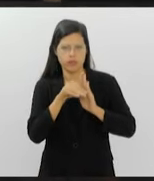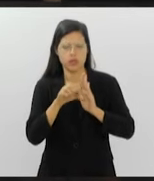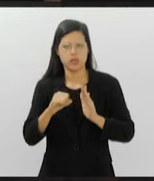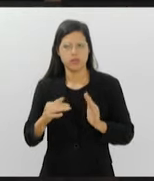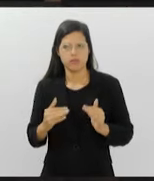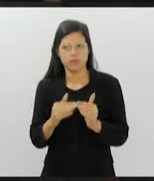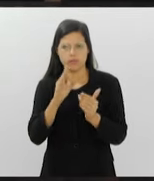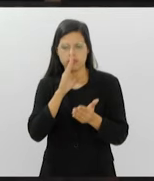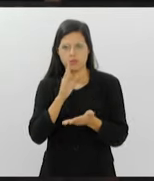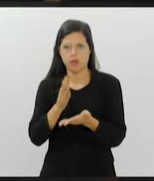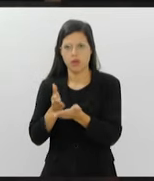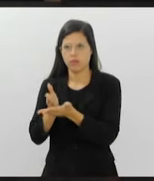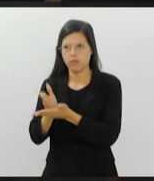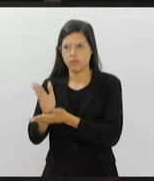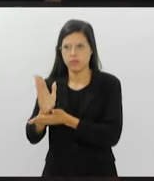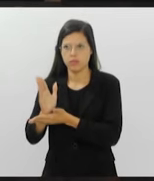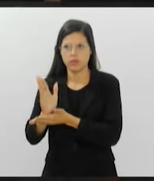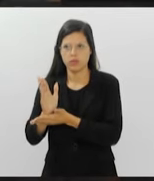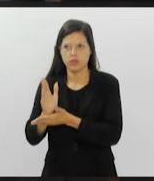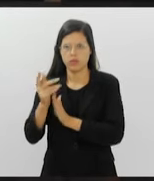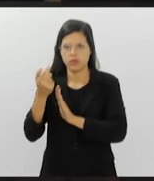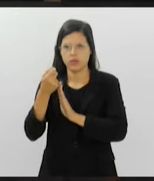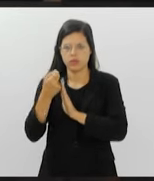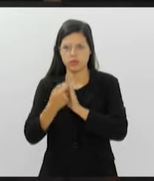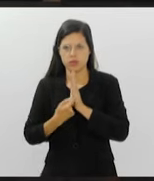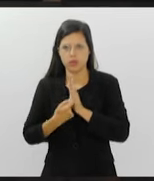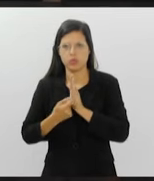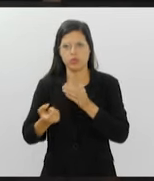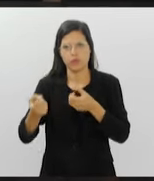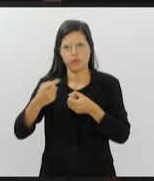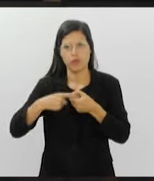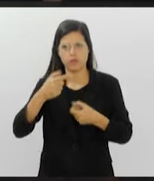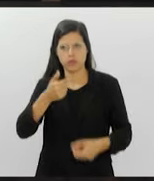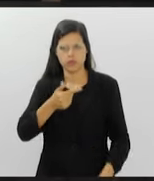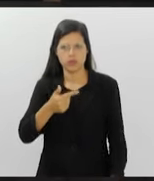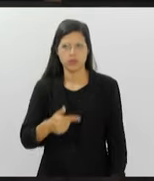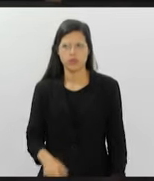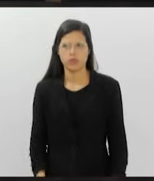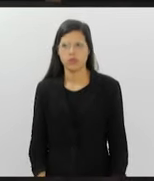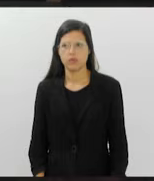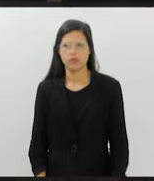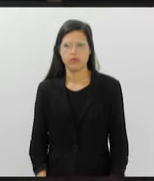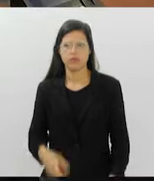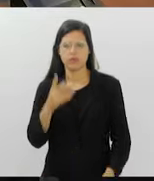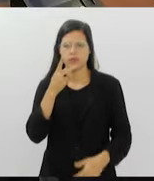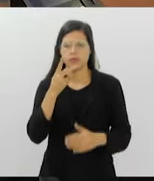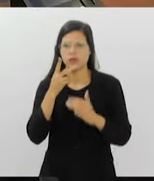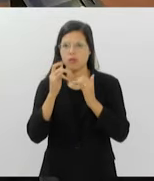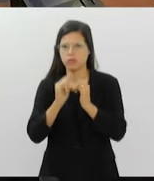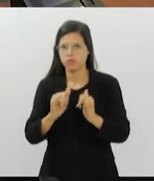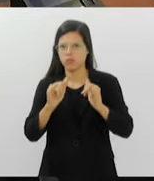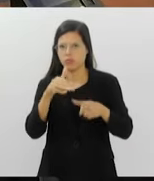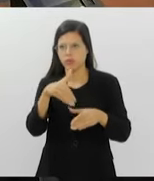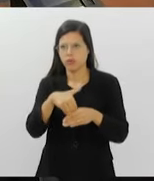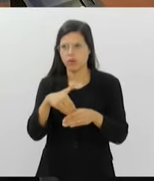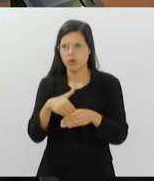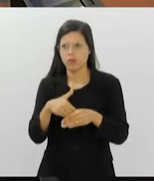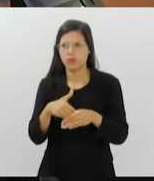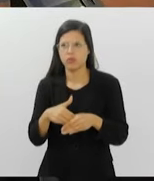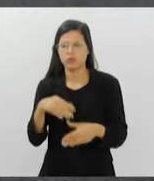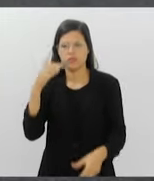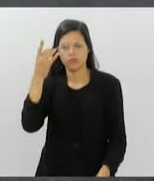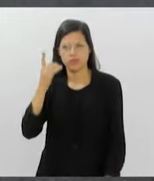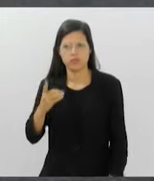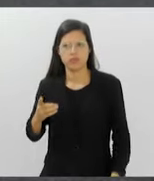aprovam, permaneçam como estão. Vai a redação do vencido para a segunda discussão. Para declarar, senhor deputada presidente. Deputada Dani Ponteiro, por favor. A abstenção da bancada